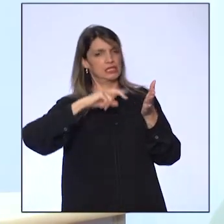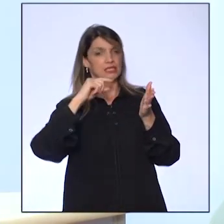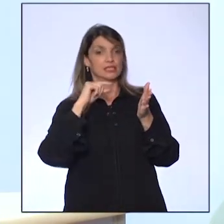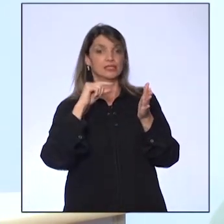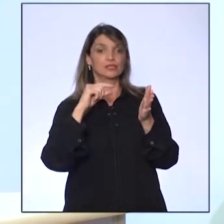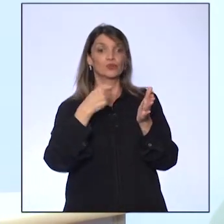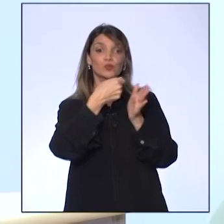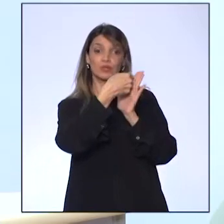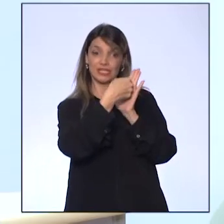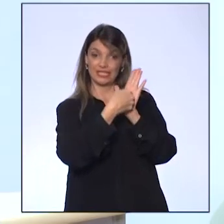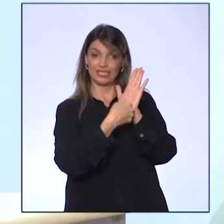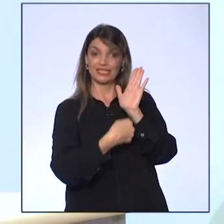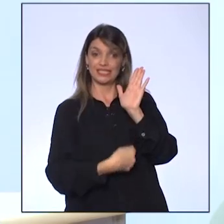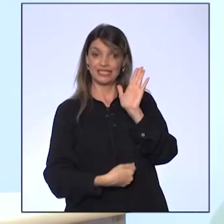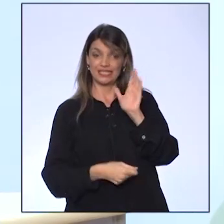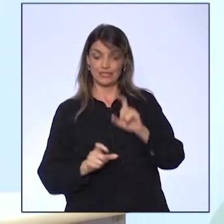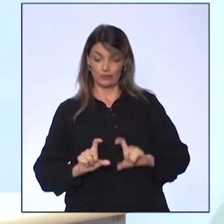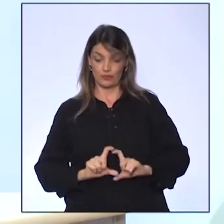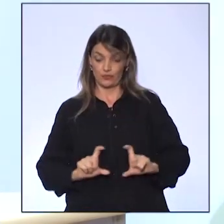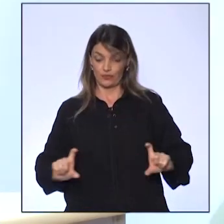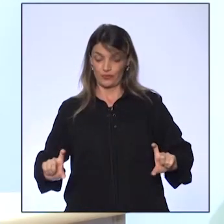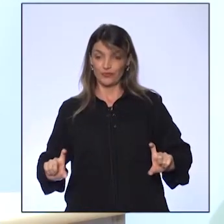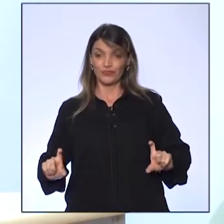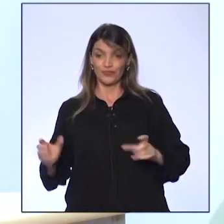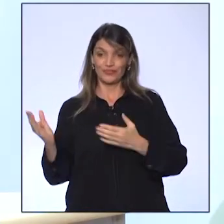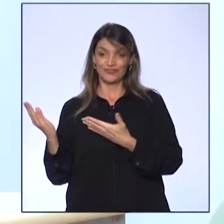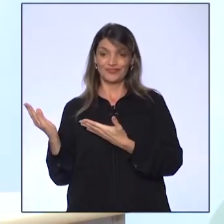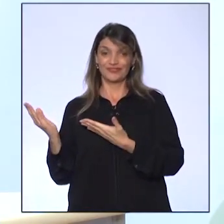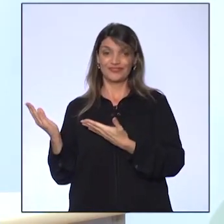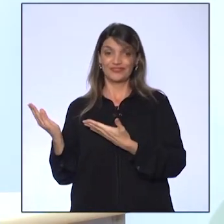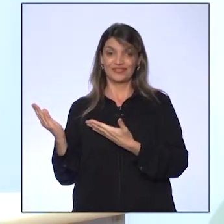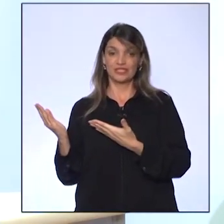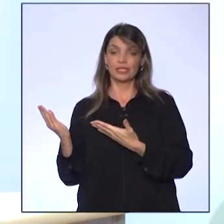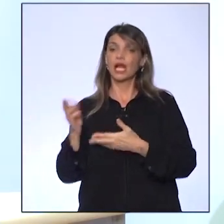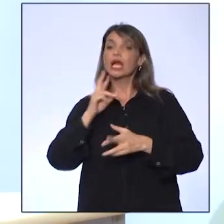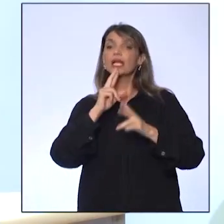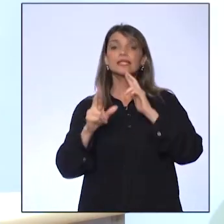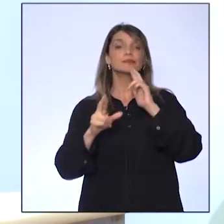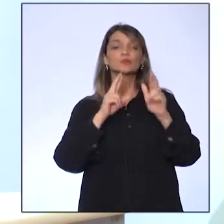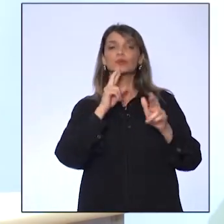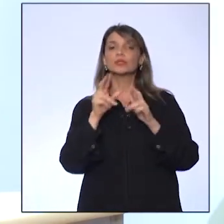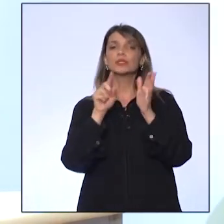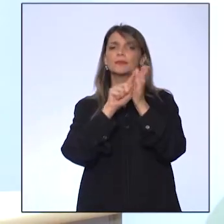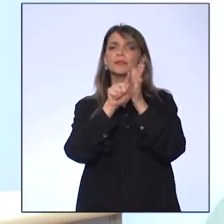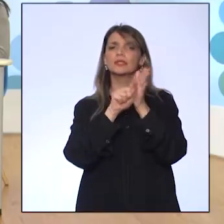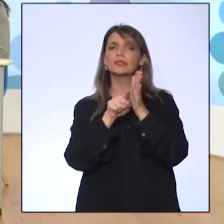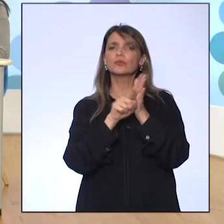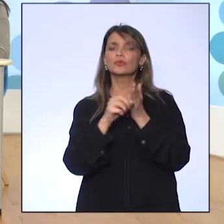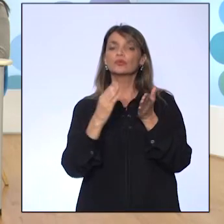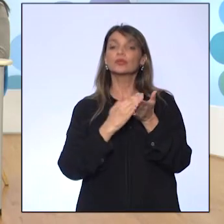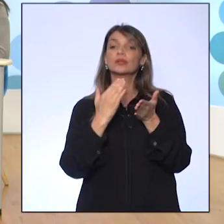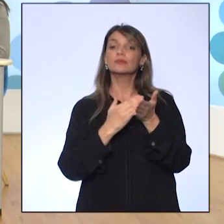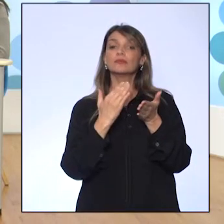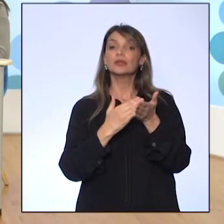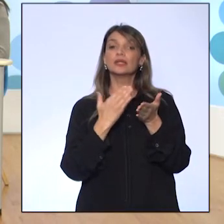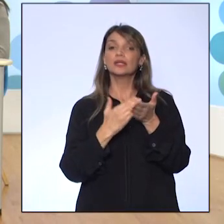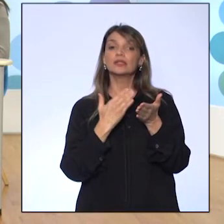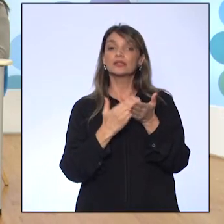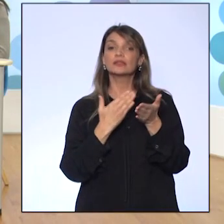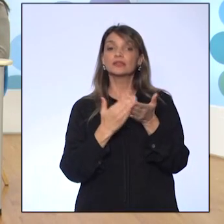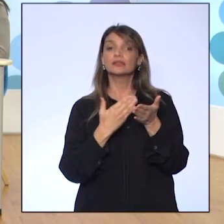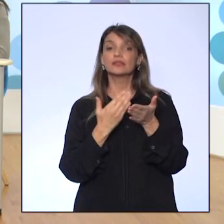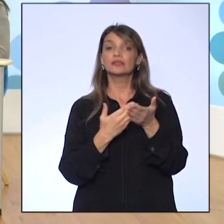aqui, né? Bonitinho. Vocês irão responder as questões da página